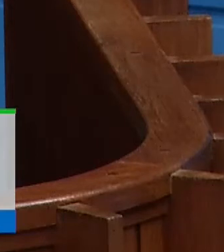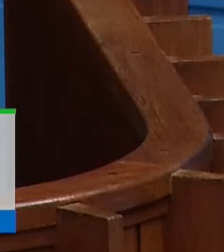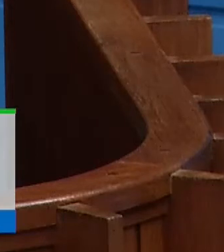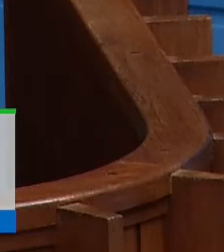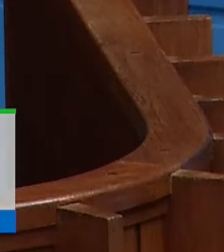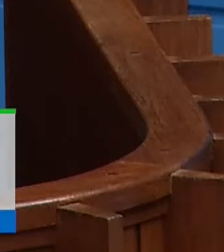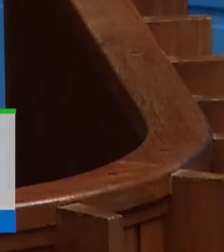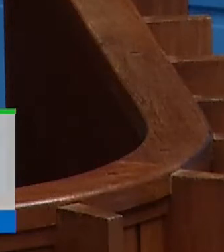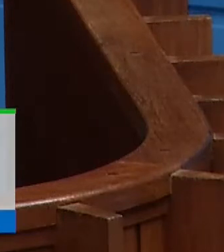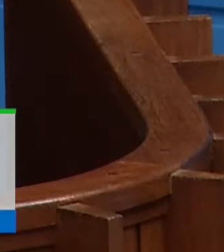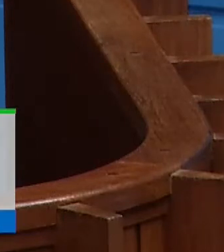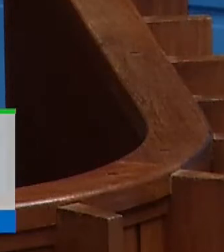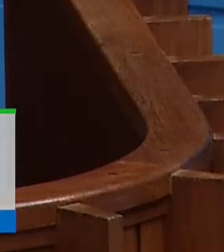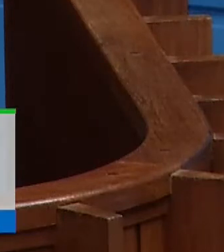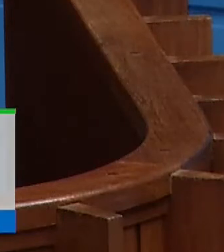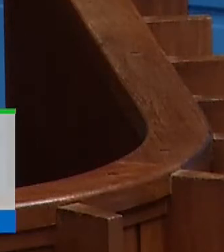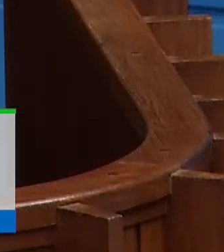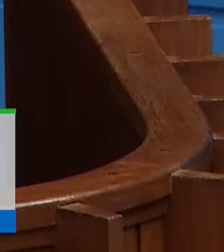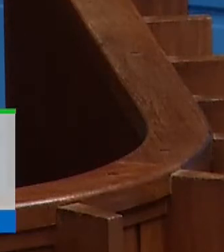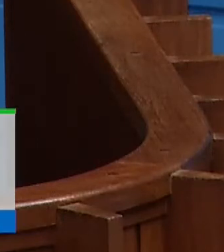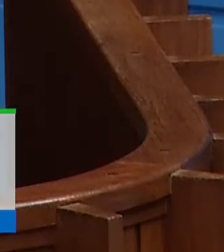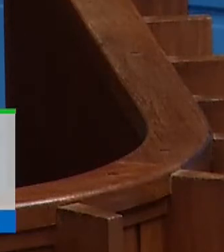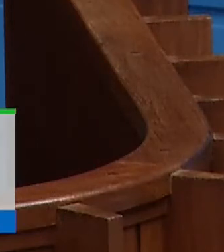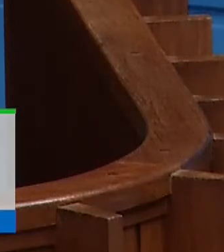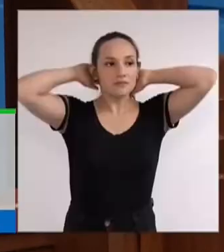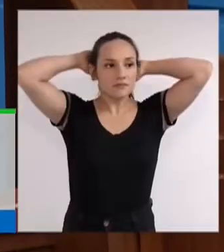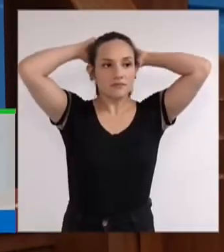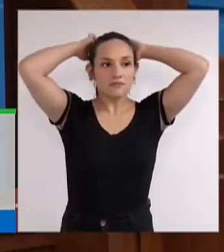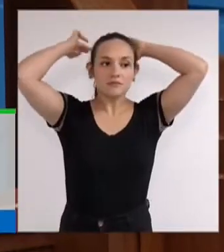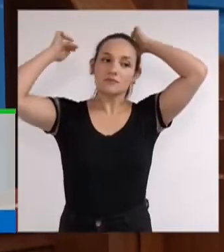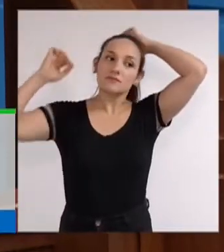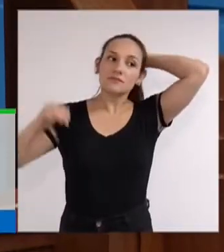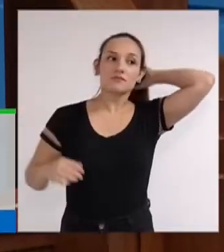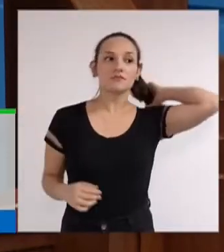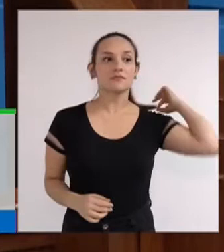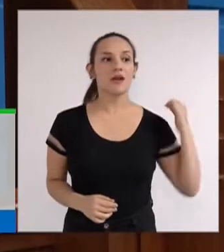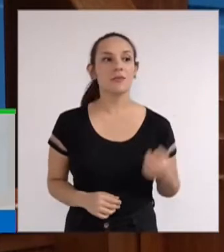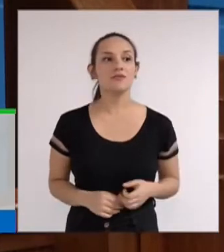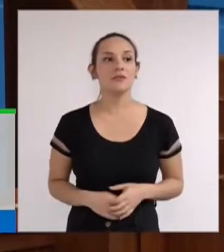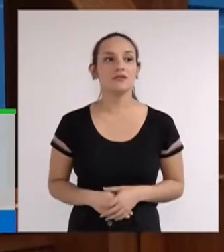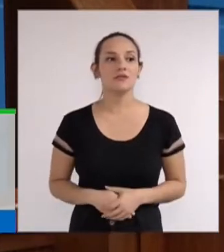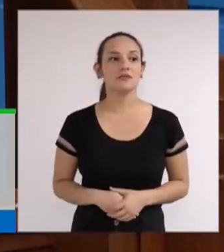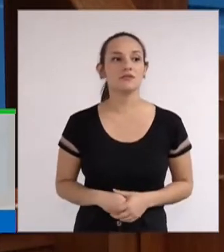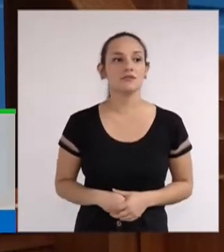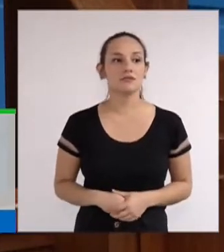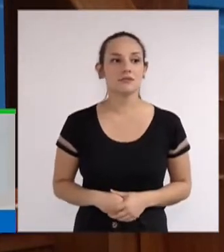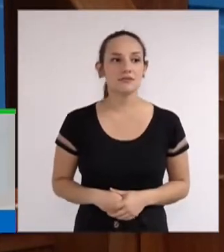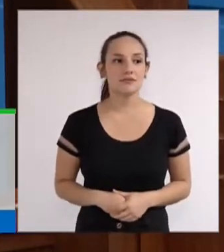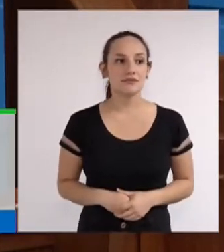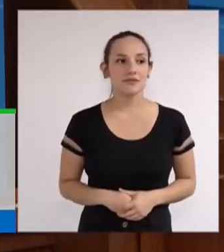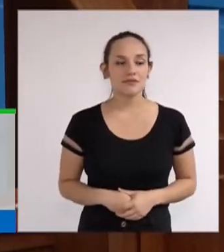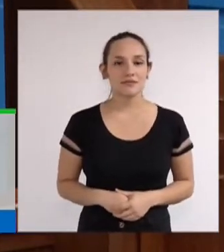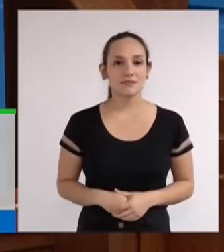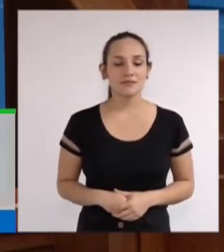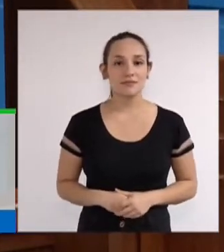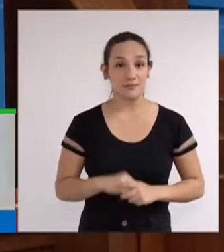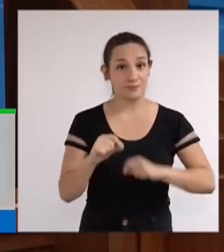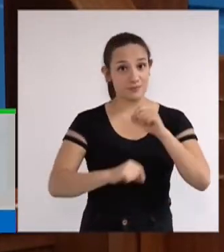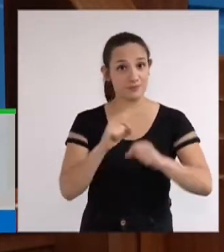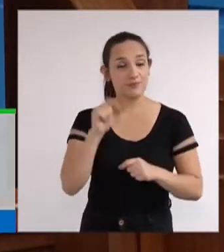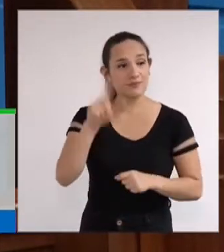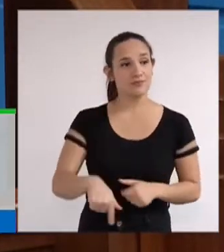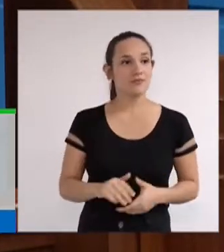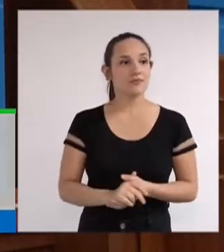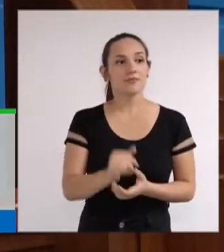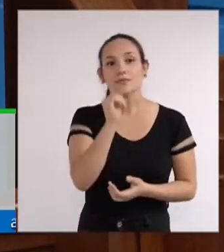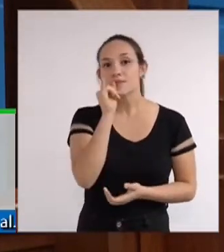chacota da cidadania de cada um de vocês. Ele ironizou dizendo que voltar ao papel é voltar ao